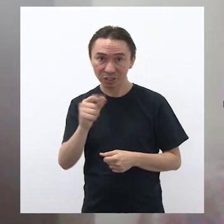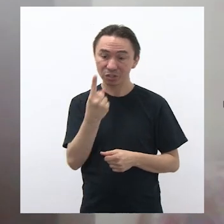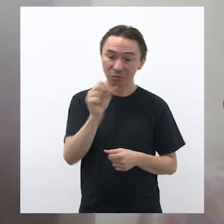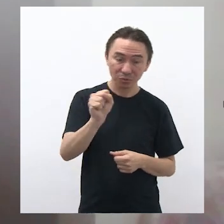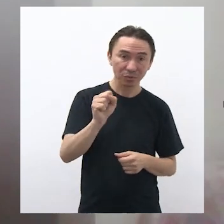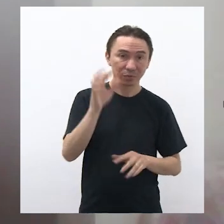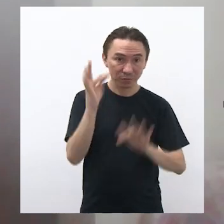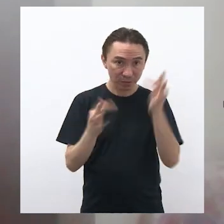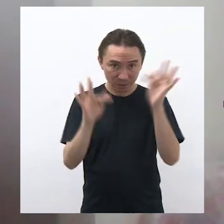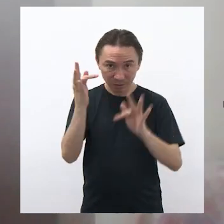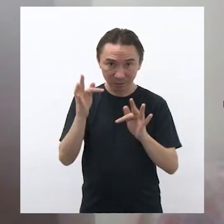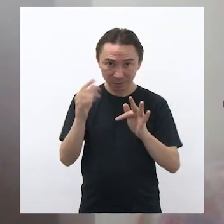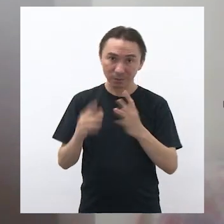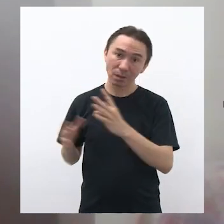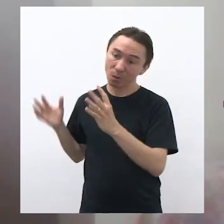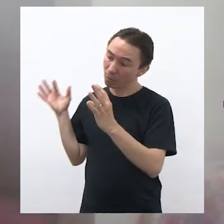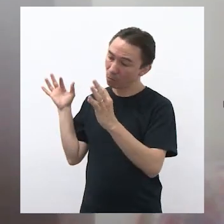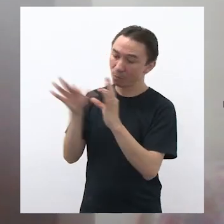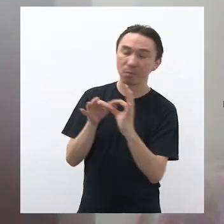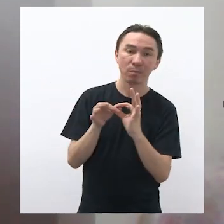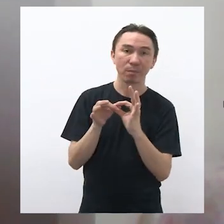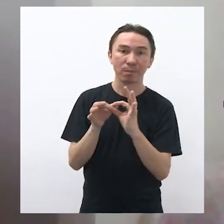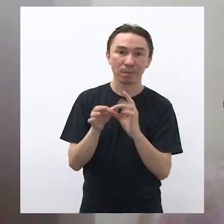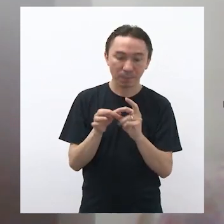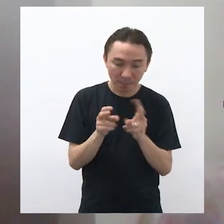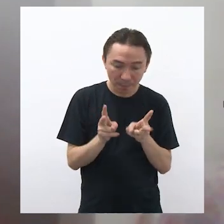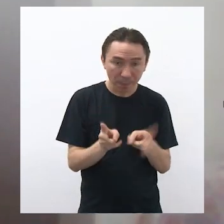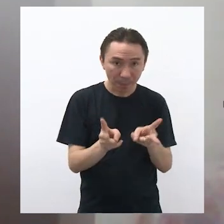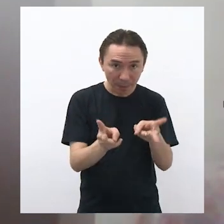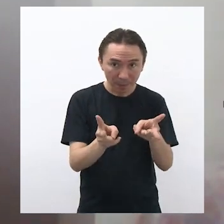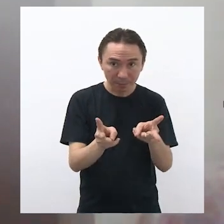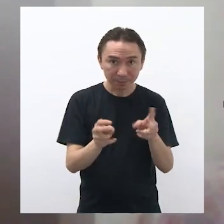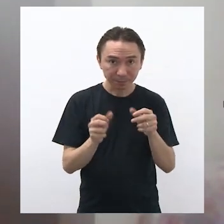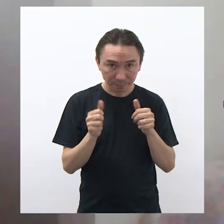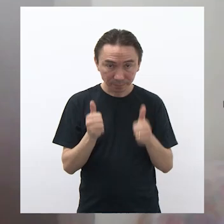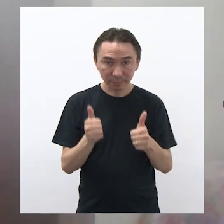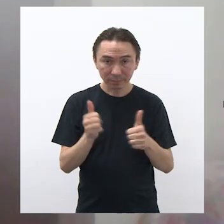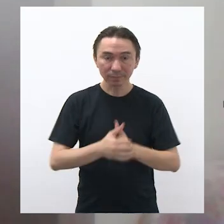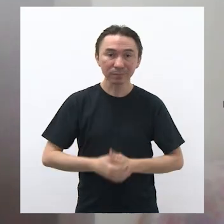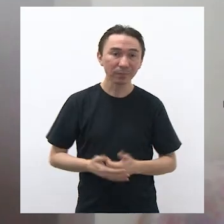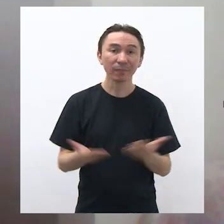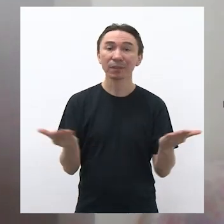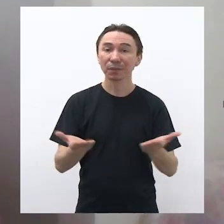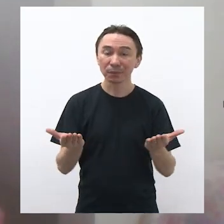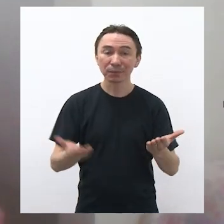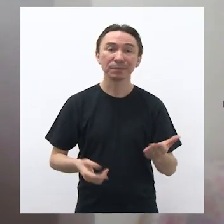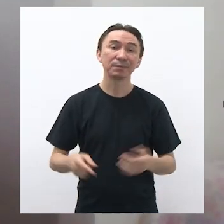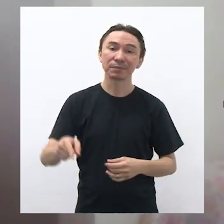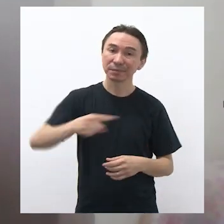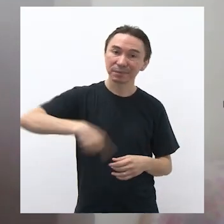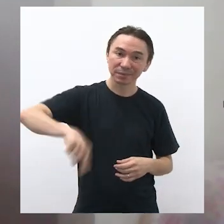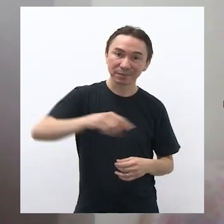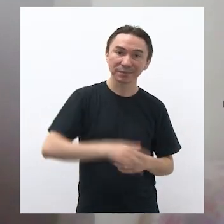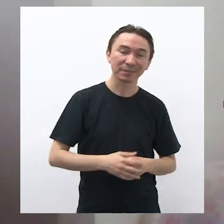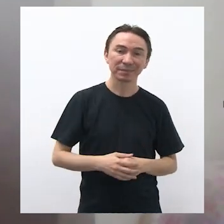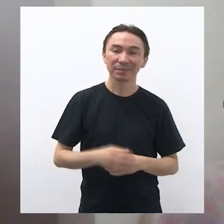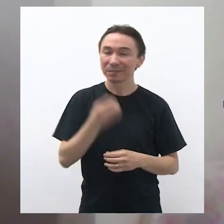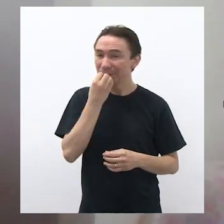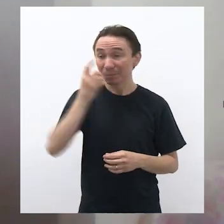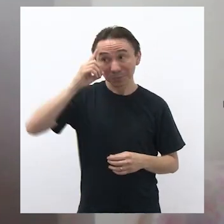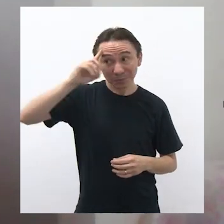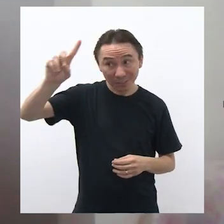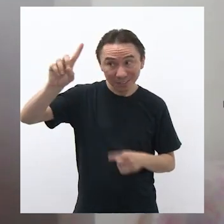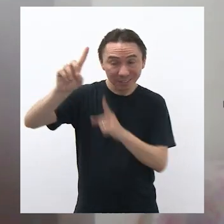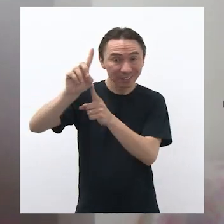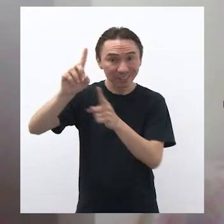dia 18 de fevereiro. E aí, para dar as boas-vindas e esse bom dia especial para vocês, eu vou pedir aí ao Giovanni para colocar o